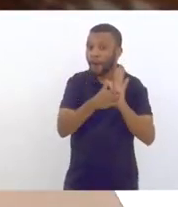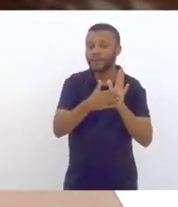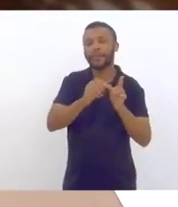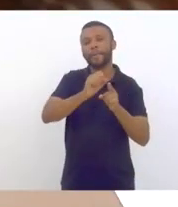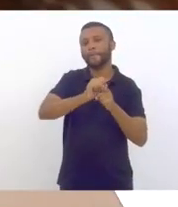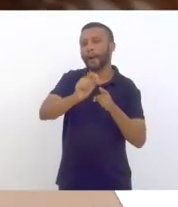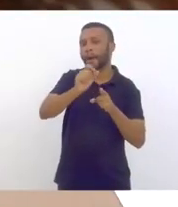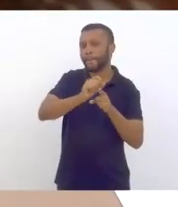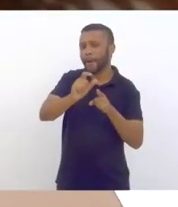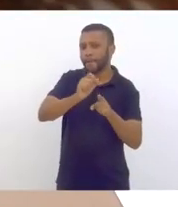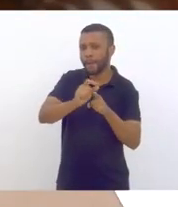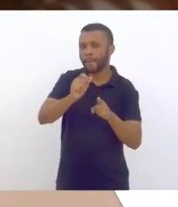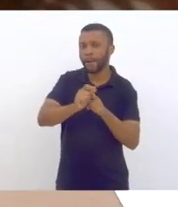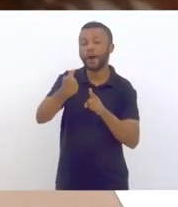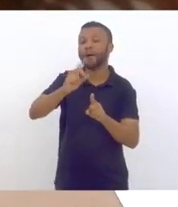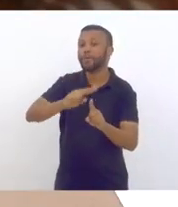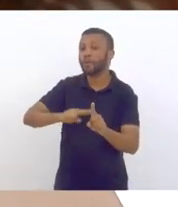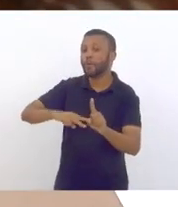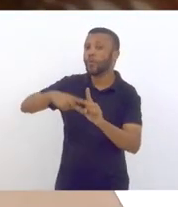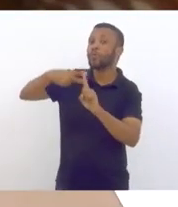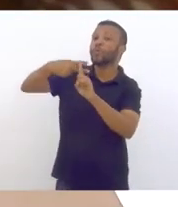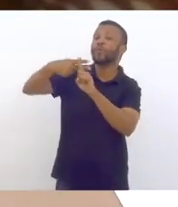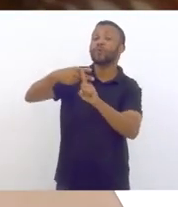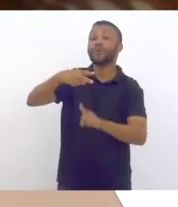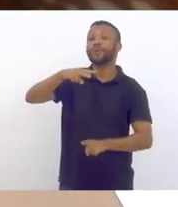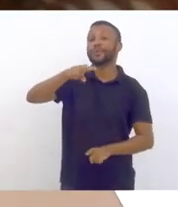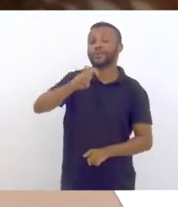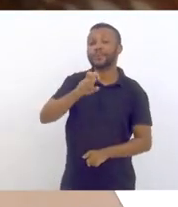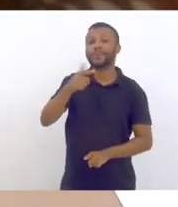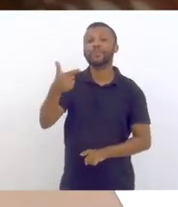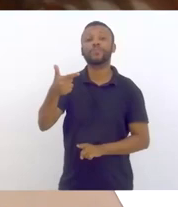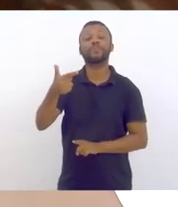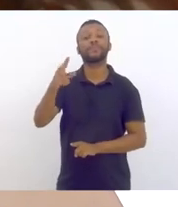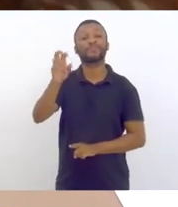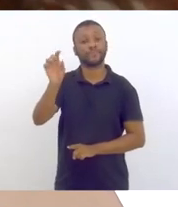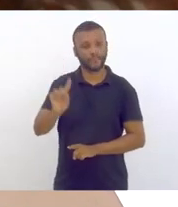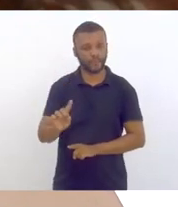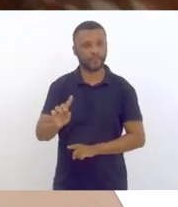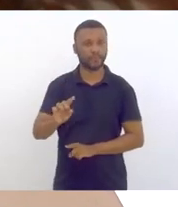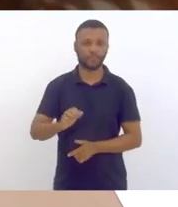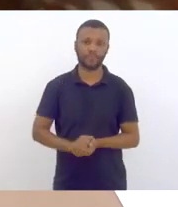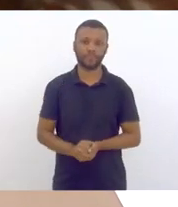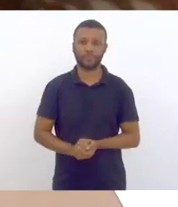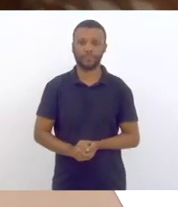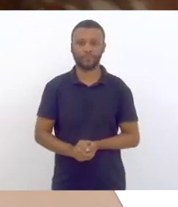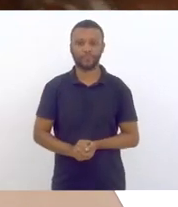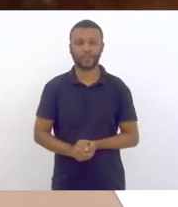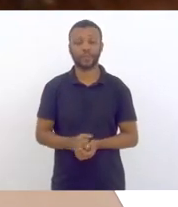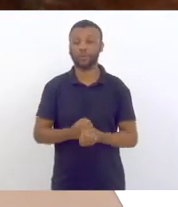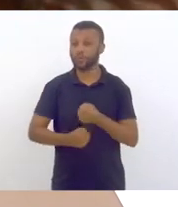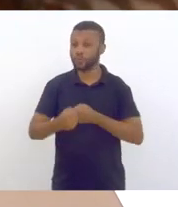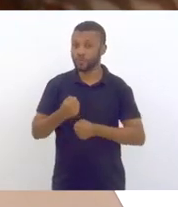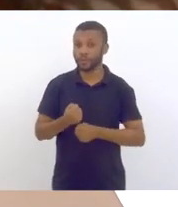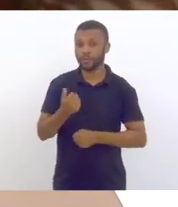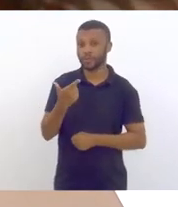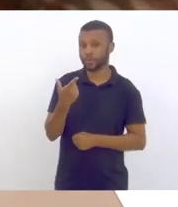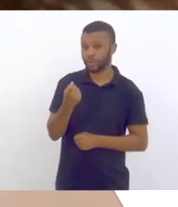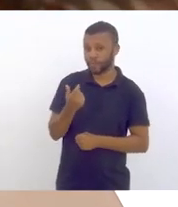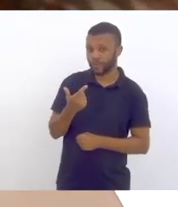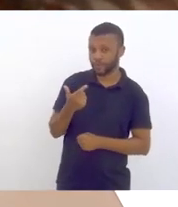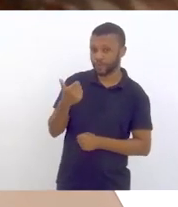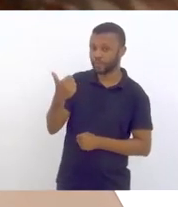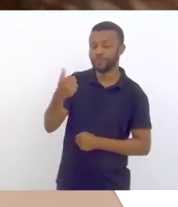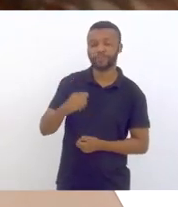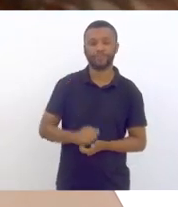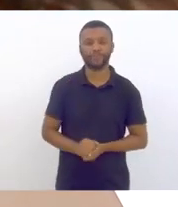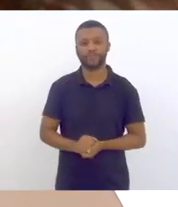em 52 vezes eu tô falando isso ao presidente foi em 2021 e